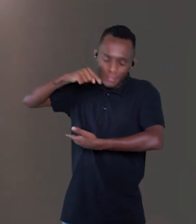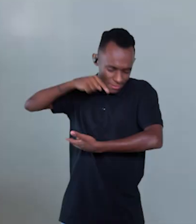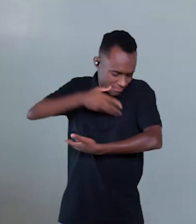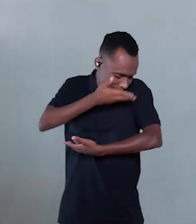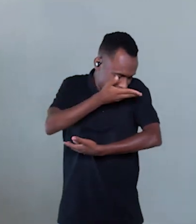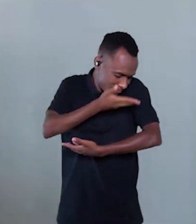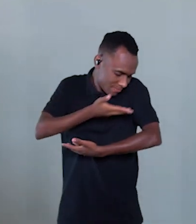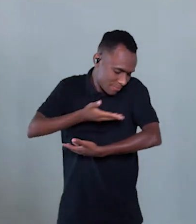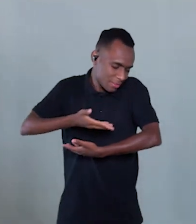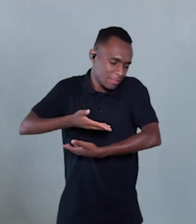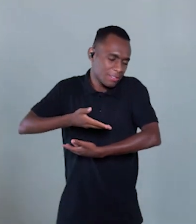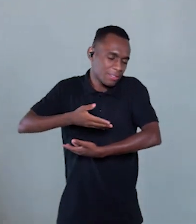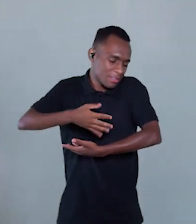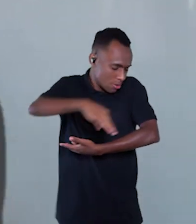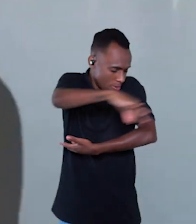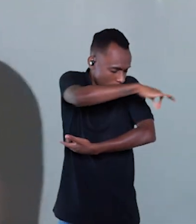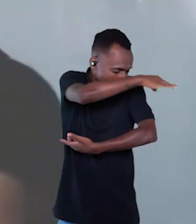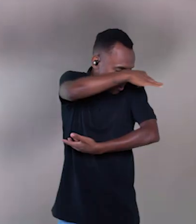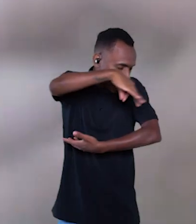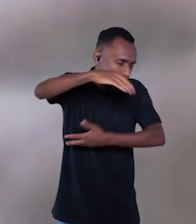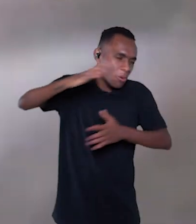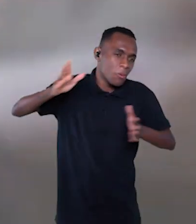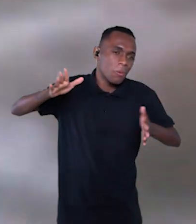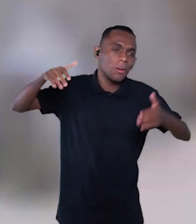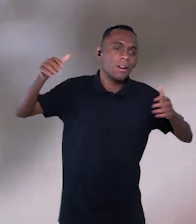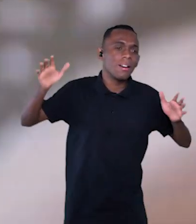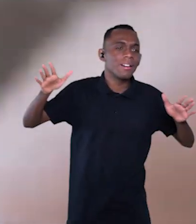pra você ser humano.